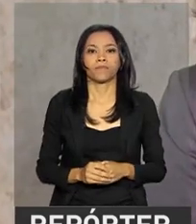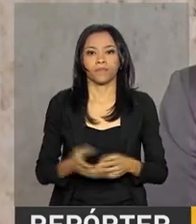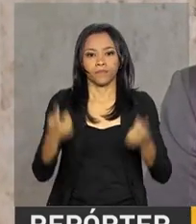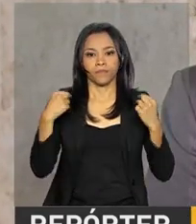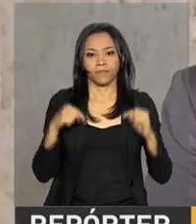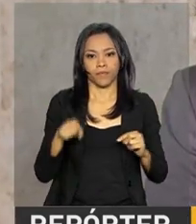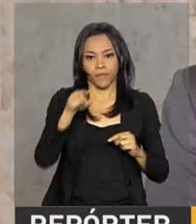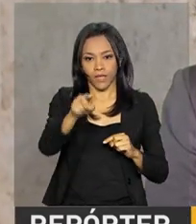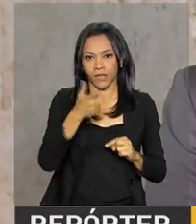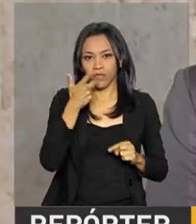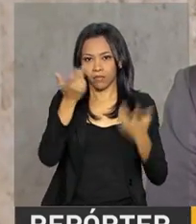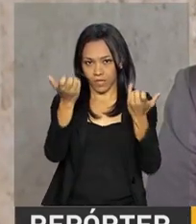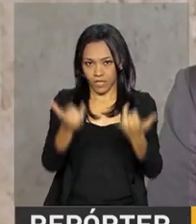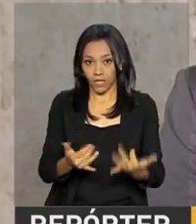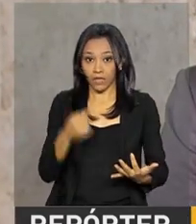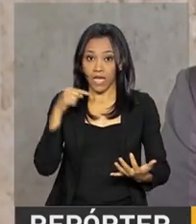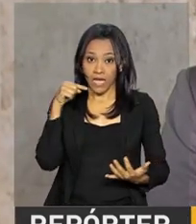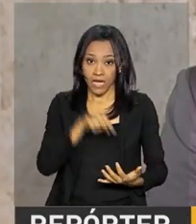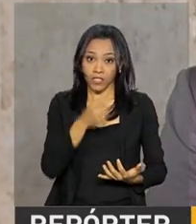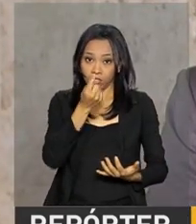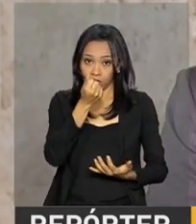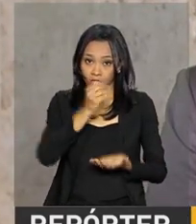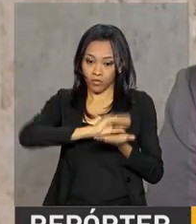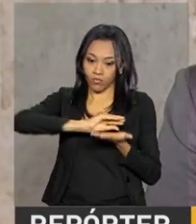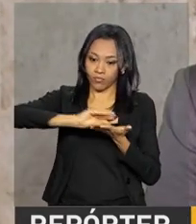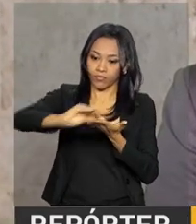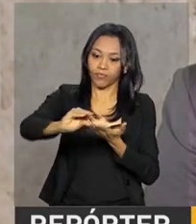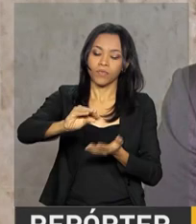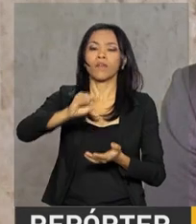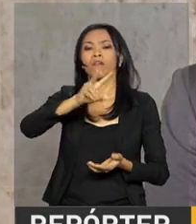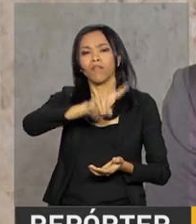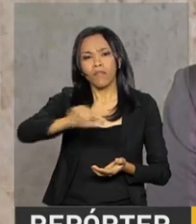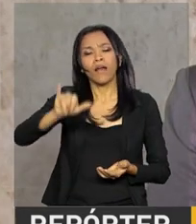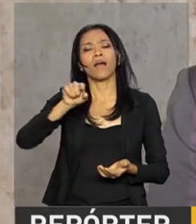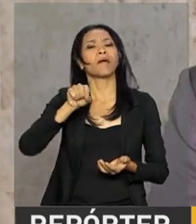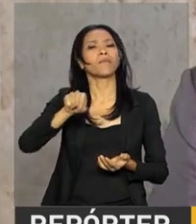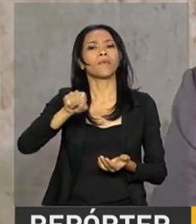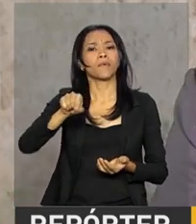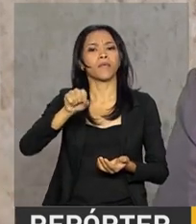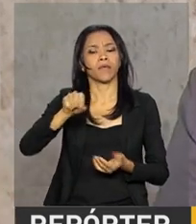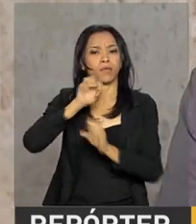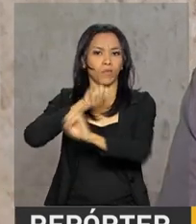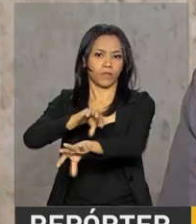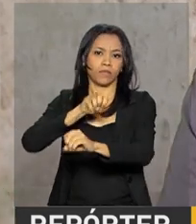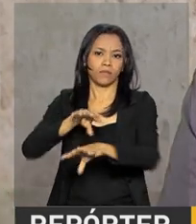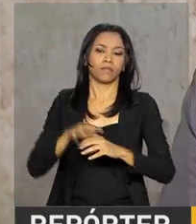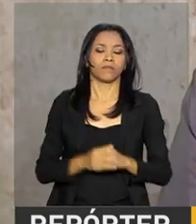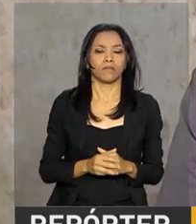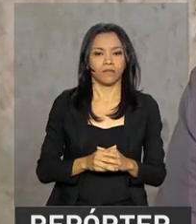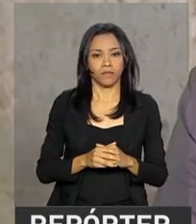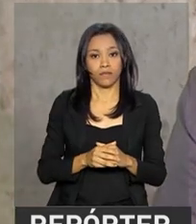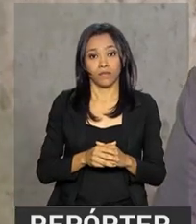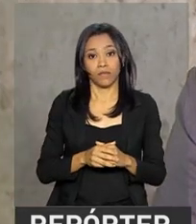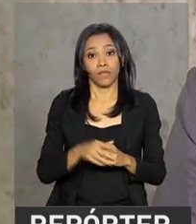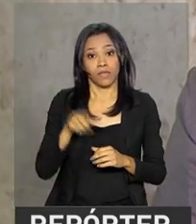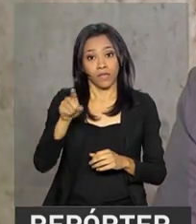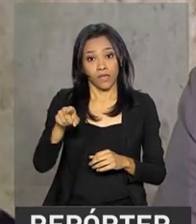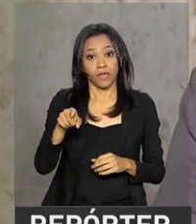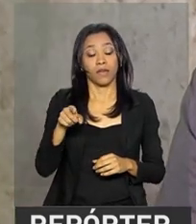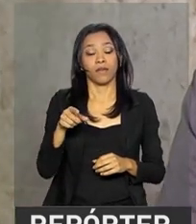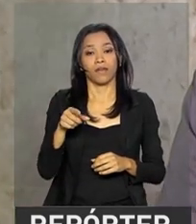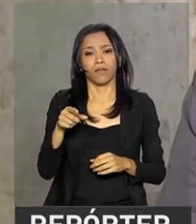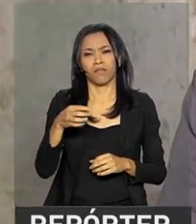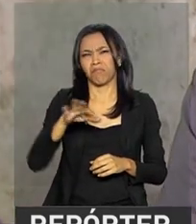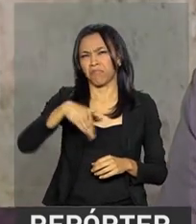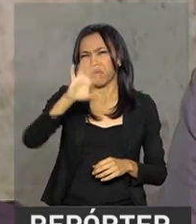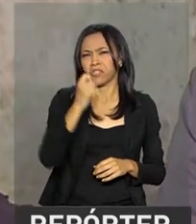Esses recursos irão todos para a rede pública de educação. O Rio tem mais de 1.500 escolas